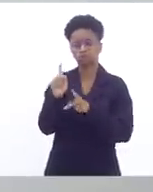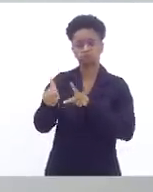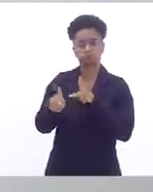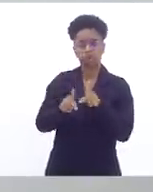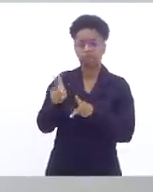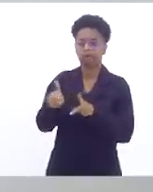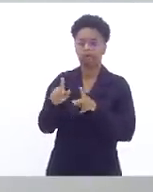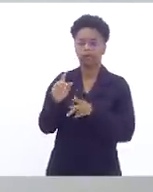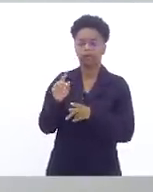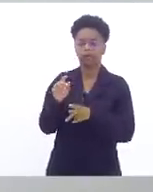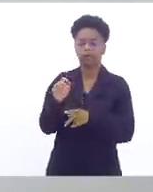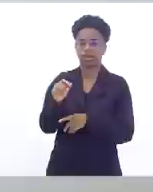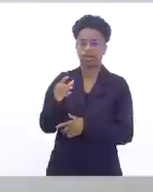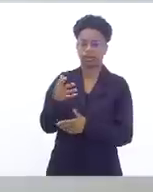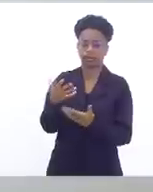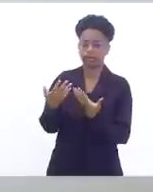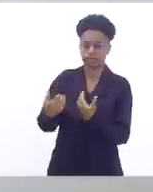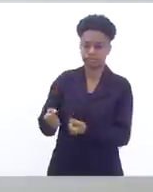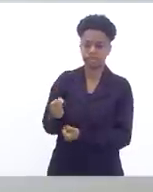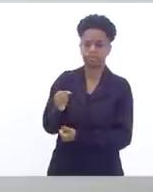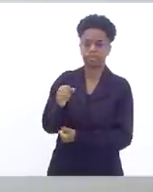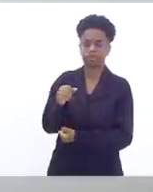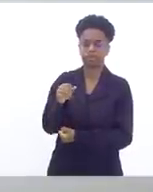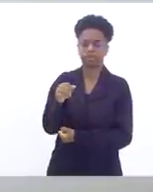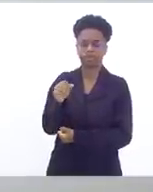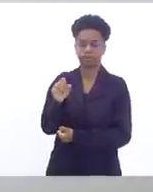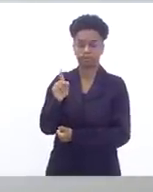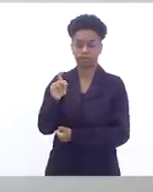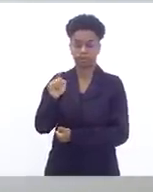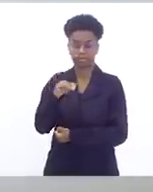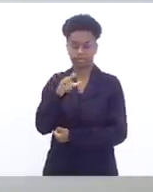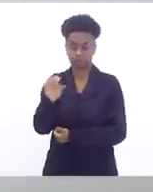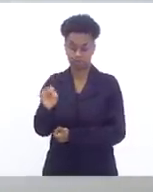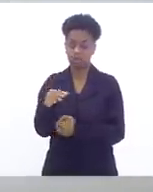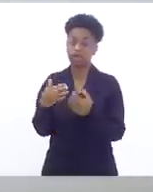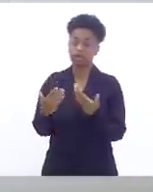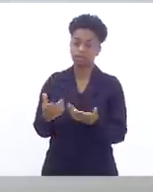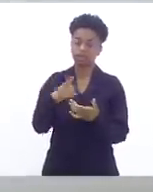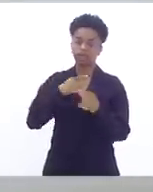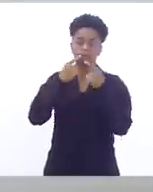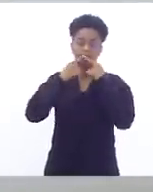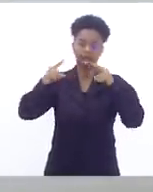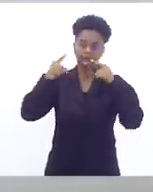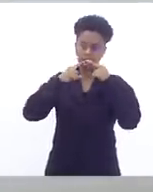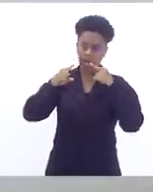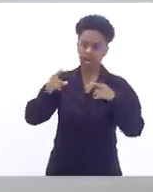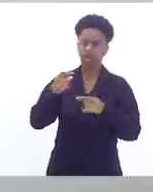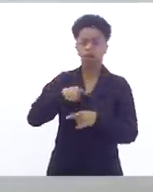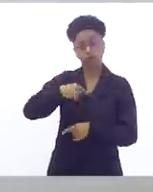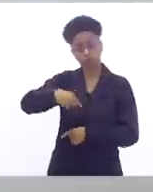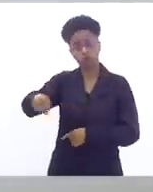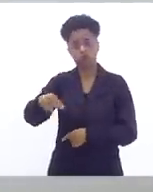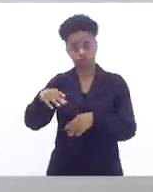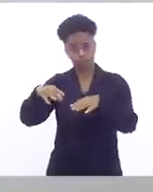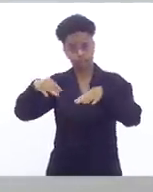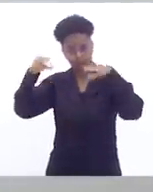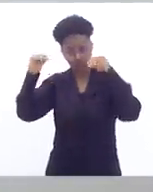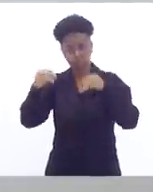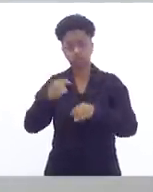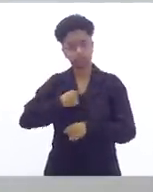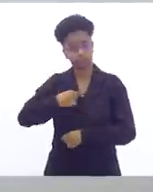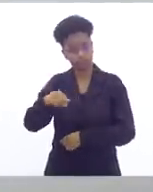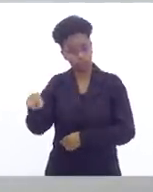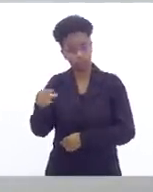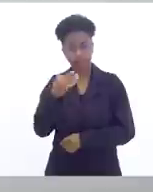cada todas elas trouxeram as suas reivindicações quando Elas tiveram um Palácio pedir fui até lá Pedir